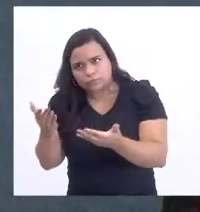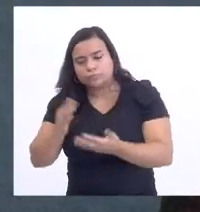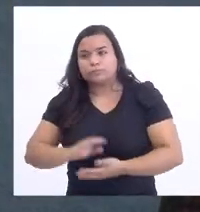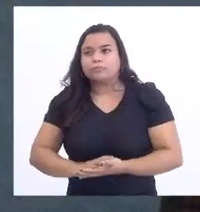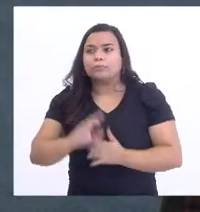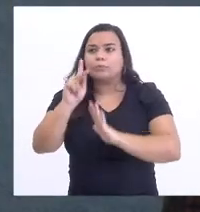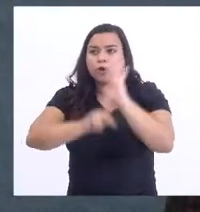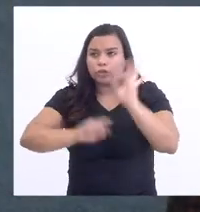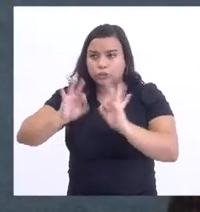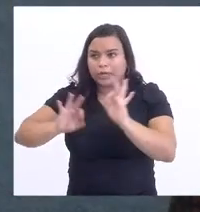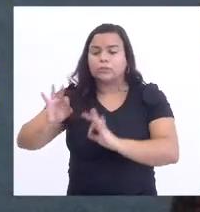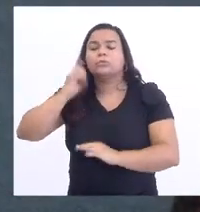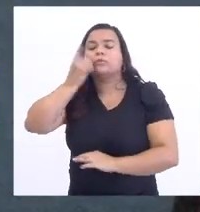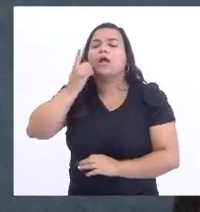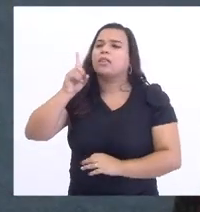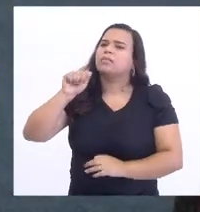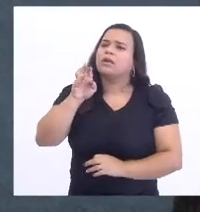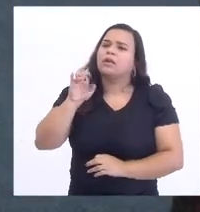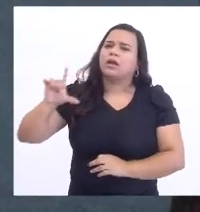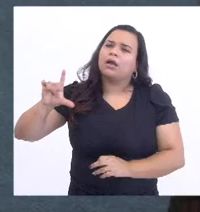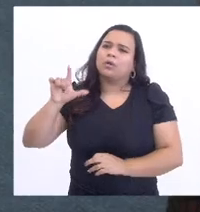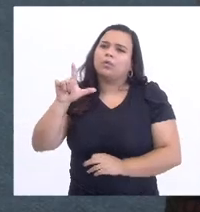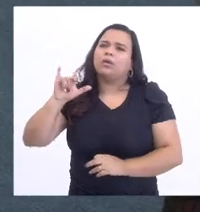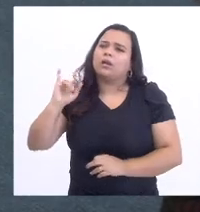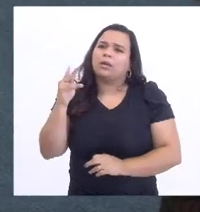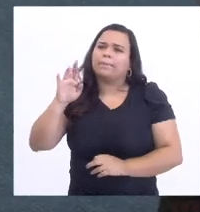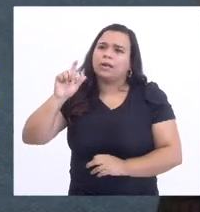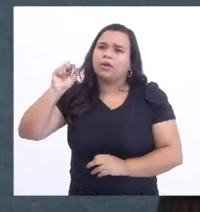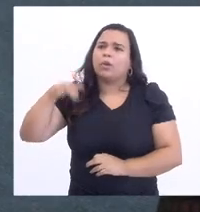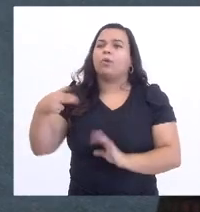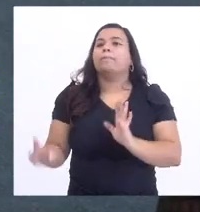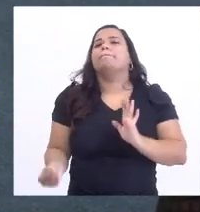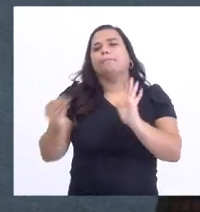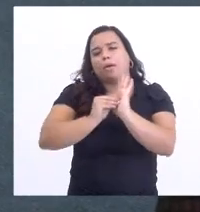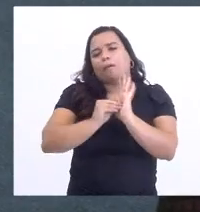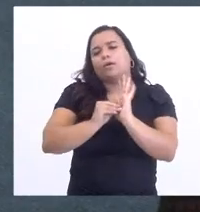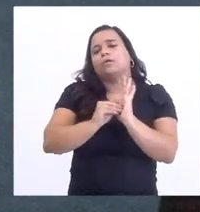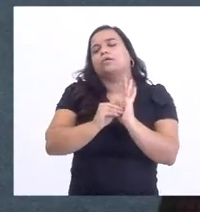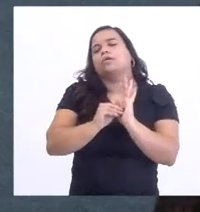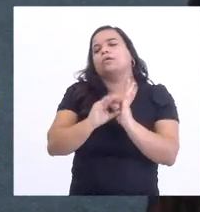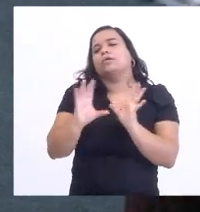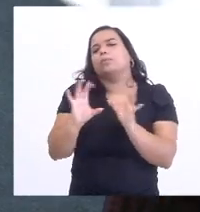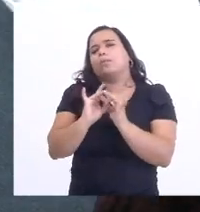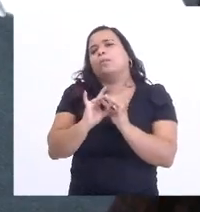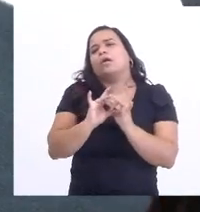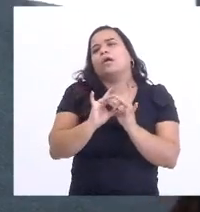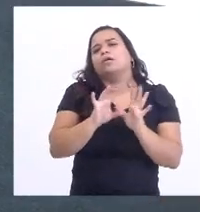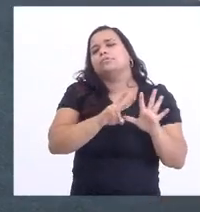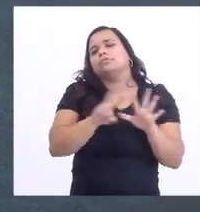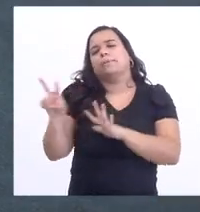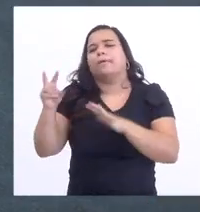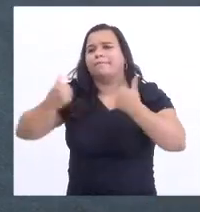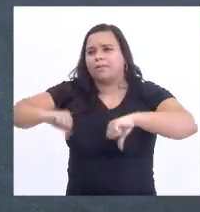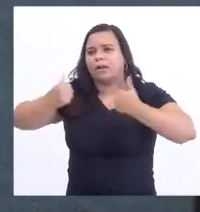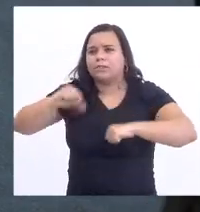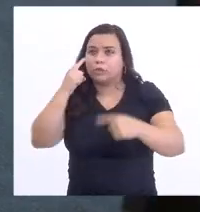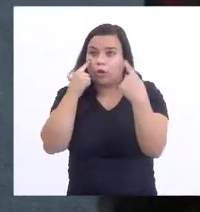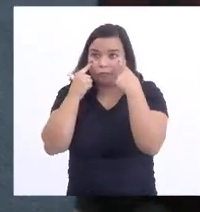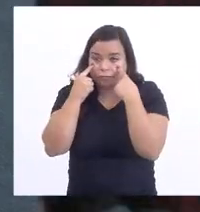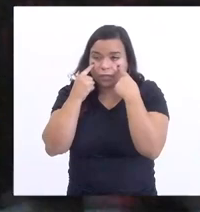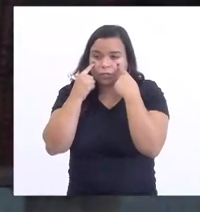o projeto do deputado Daniel Librelon prevê a inclusão no calendário da semana de avaliação oftalmológica nas escolas da rede pública